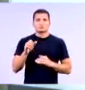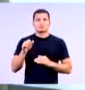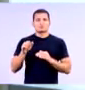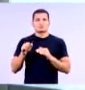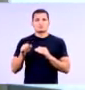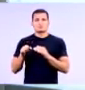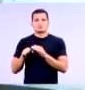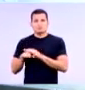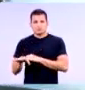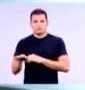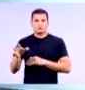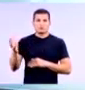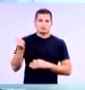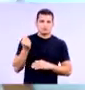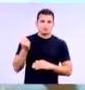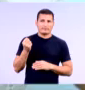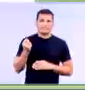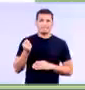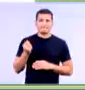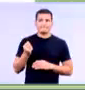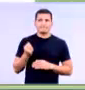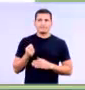depositar? Olha aqui, gente.